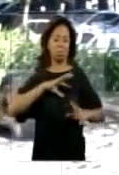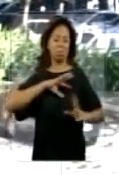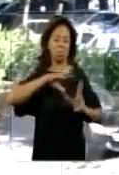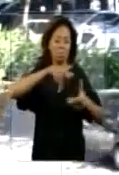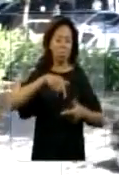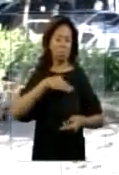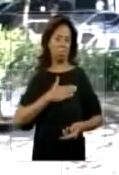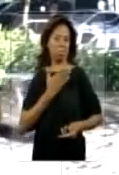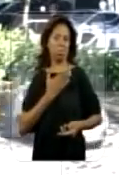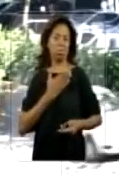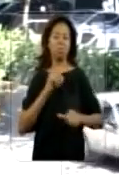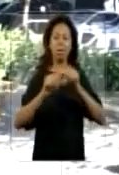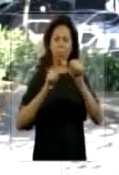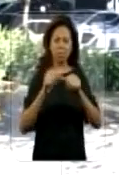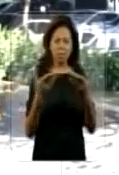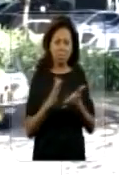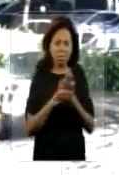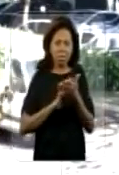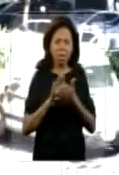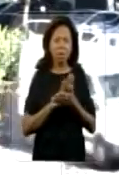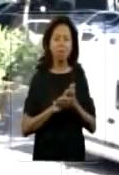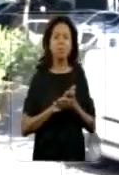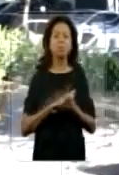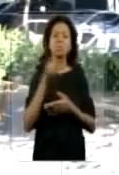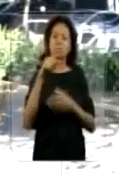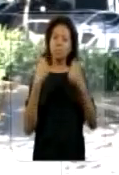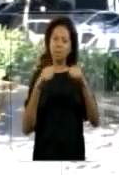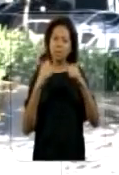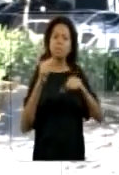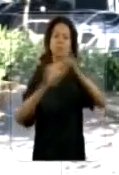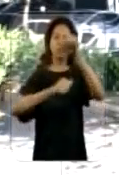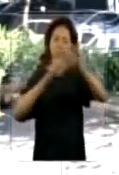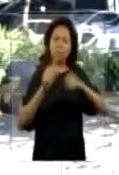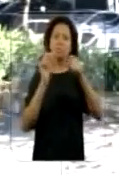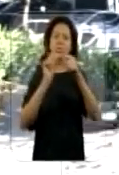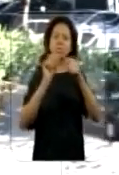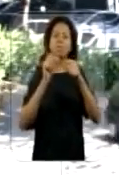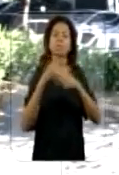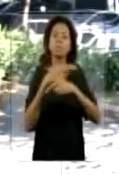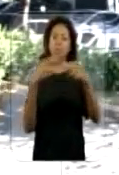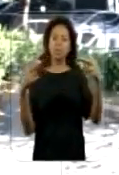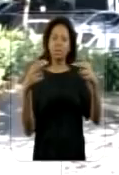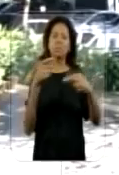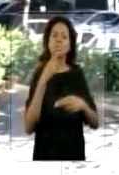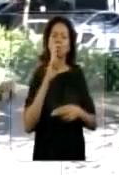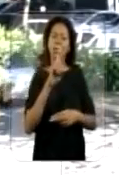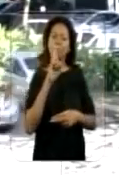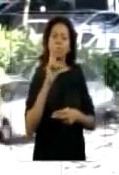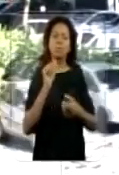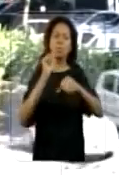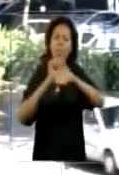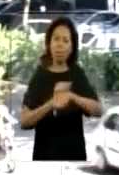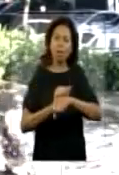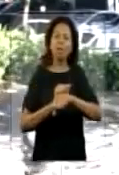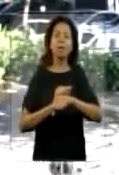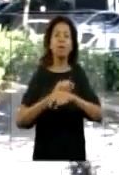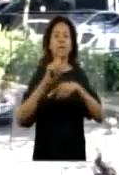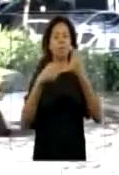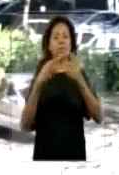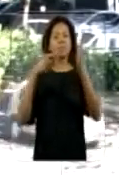mundo. Aí, isso aí não vai mudar nada, não. Agora, se você não gosta do mundo, você tá afim de mudar, vai fazer as coisas, então, e para de ficar reclamando. Isso aí